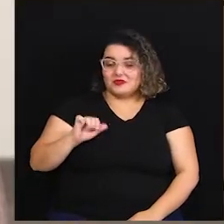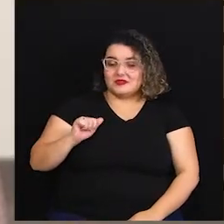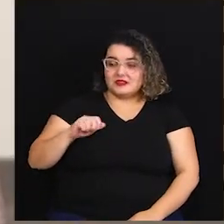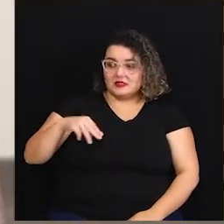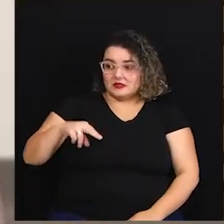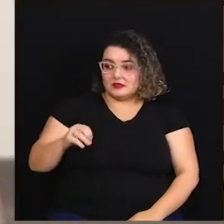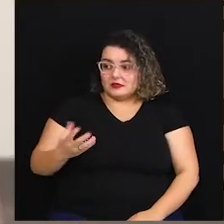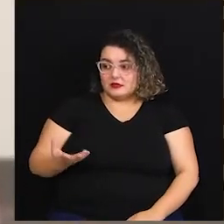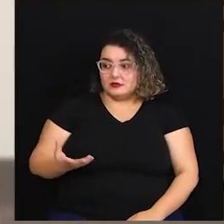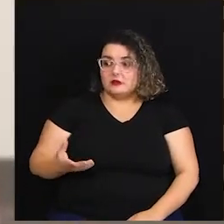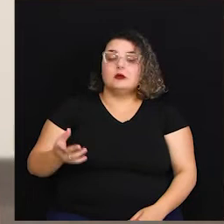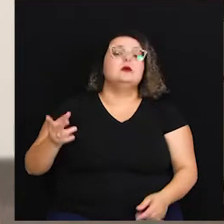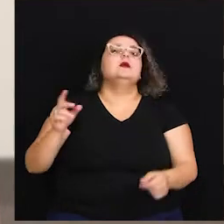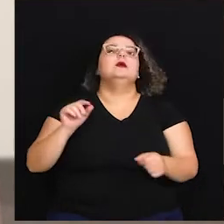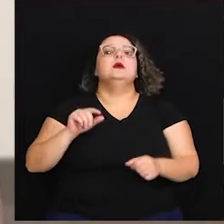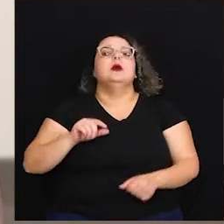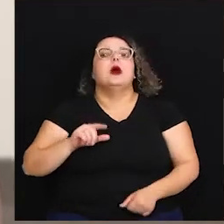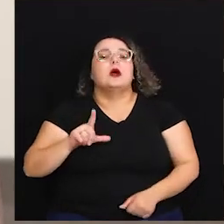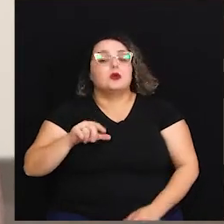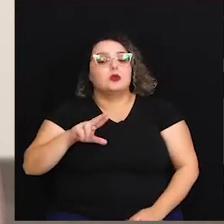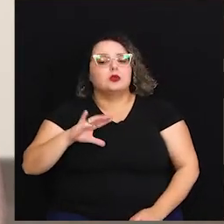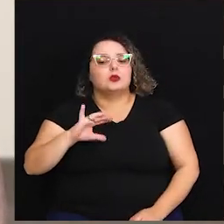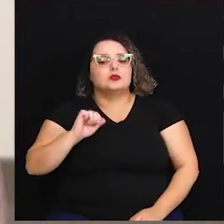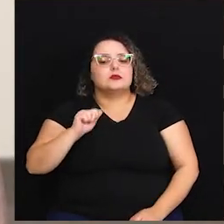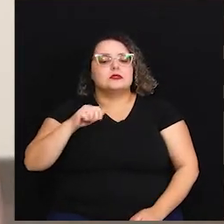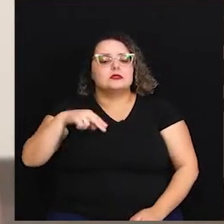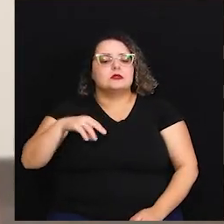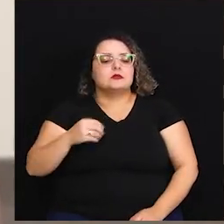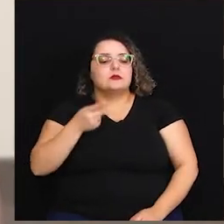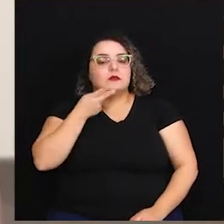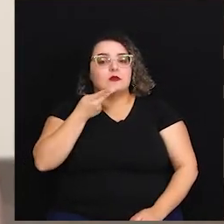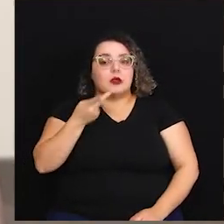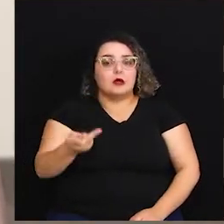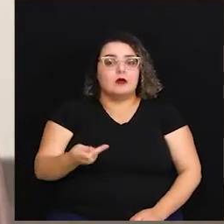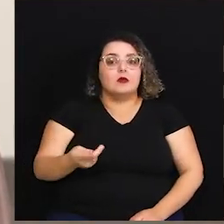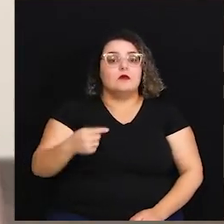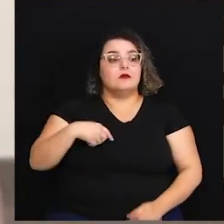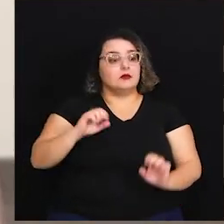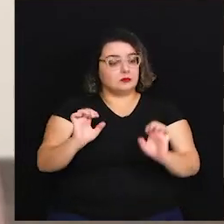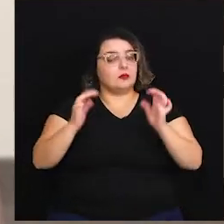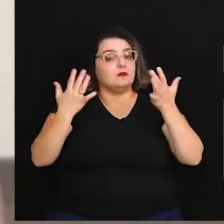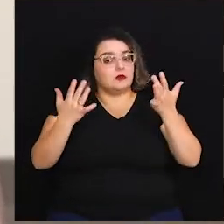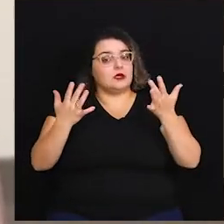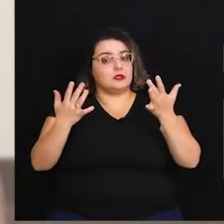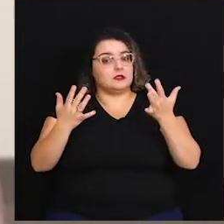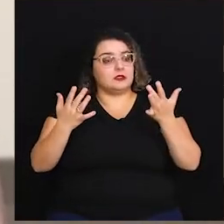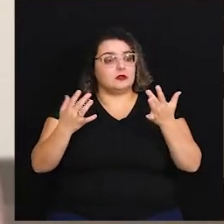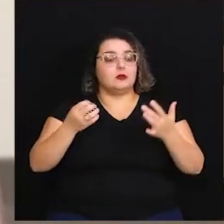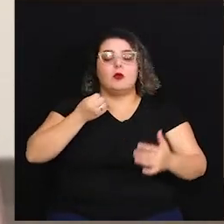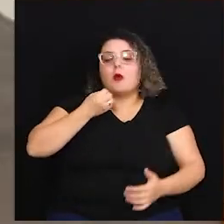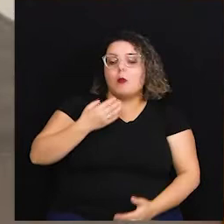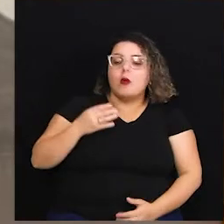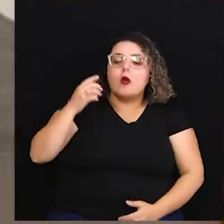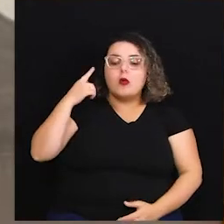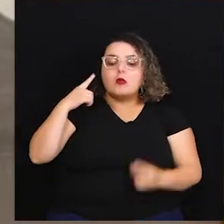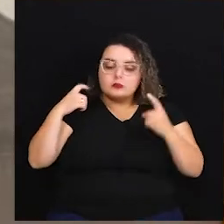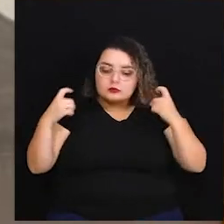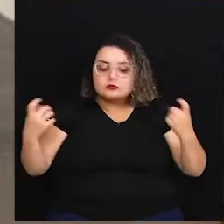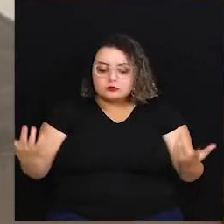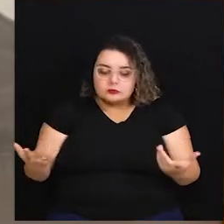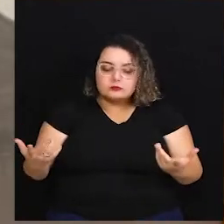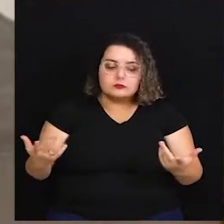Aí o Luciano pega e fala, Cris, eu vou fazer uma festa da Bom Som e eu gostaria que a Dejumbo tivesse lá. Eu falei,